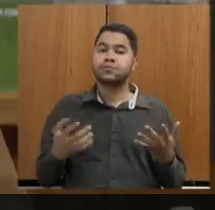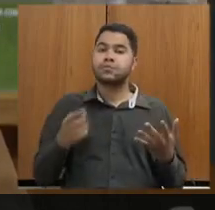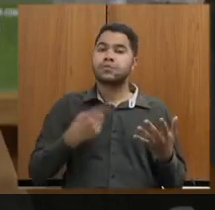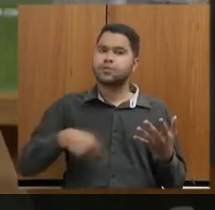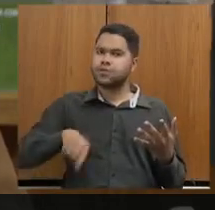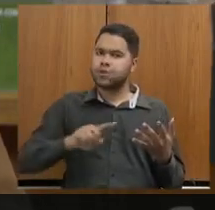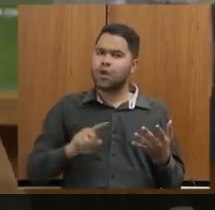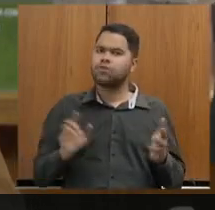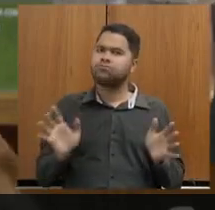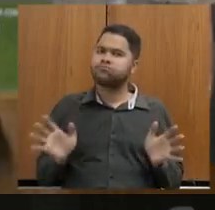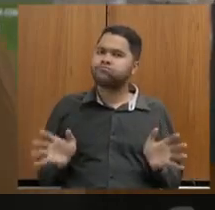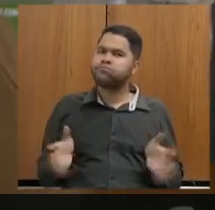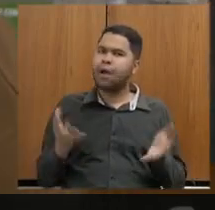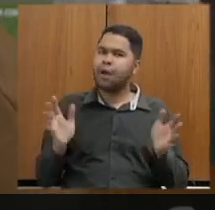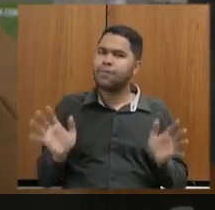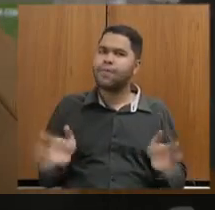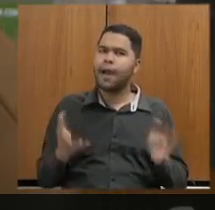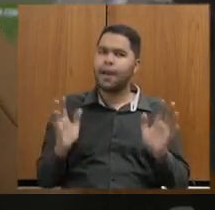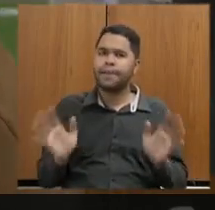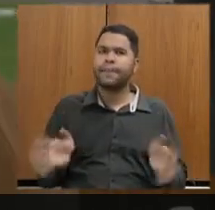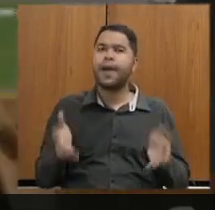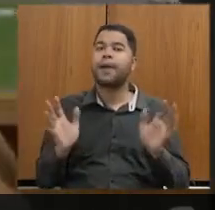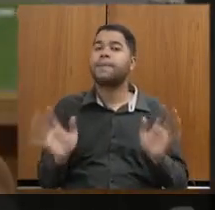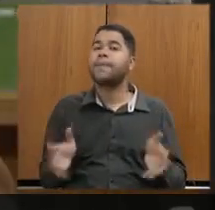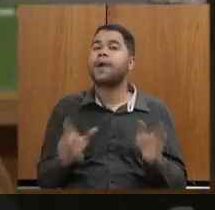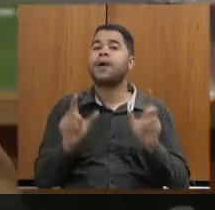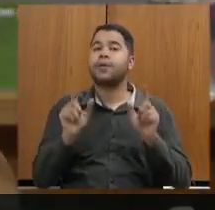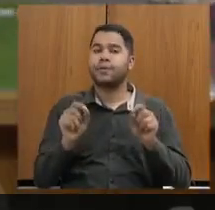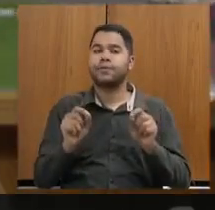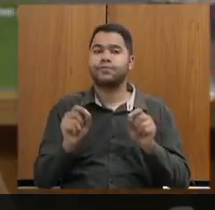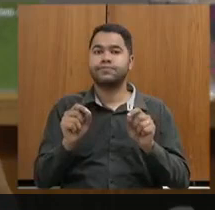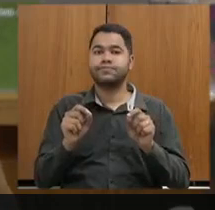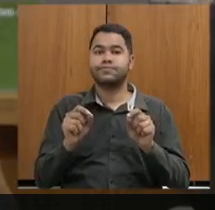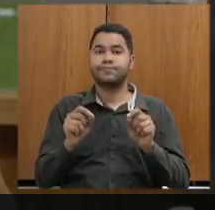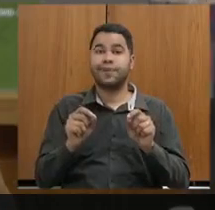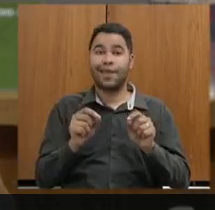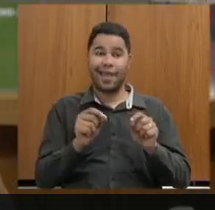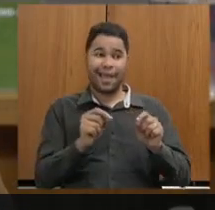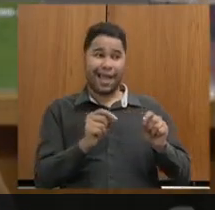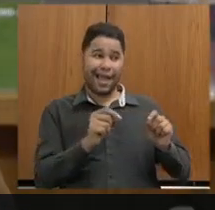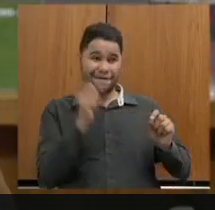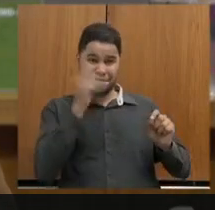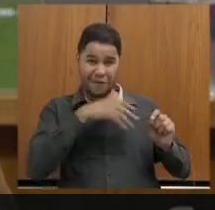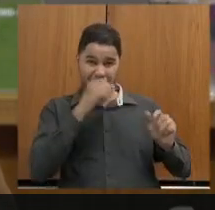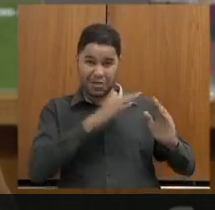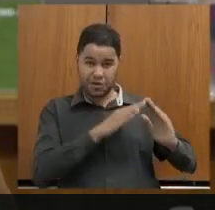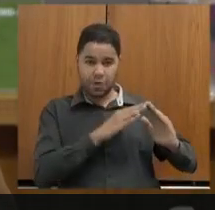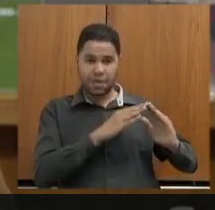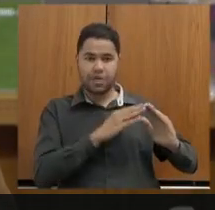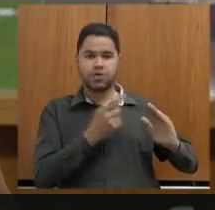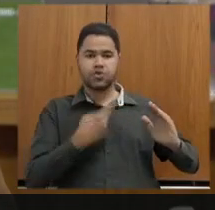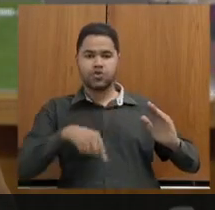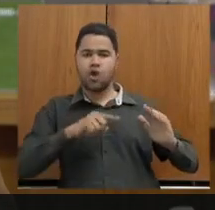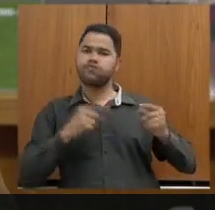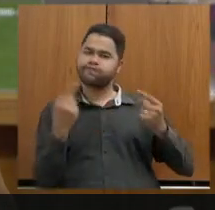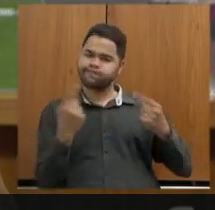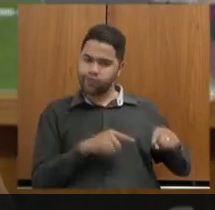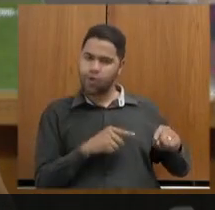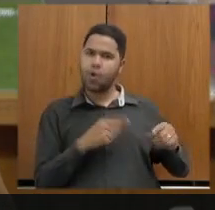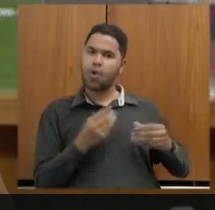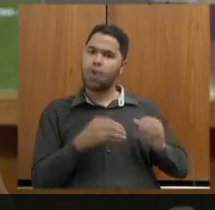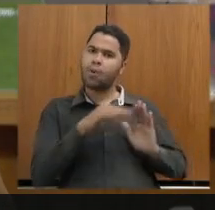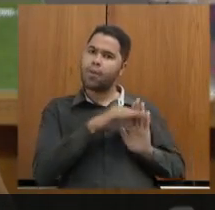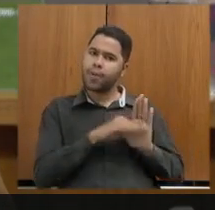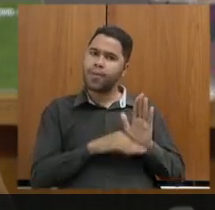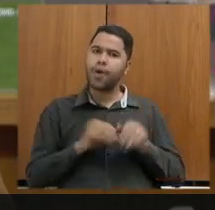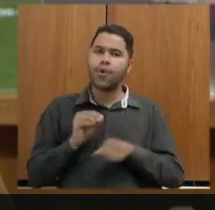quanto nós estamos Investindo na e na prevenção à violência doméstica né e cuidando aí das nossas